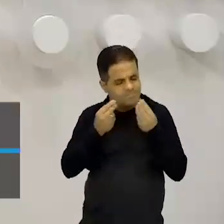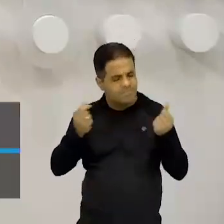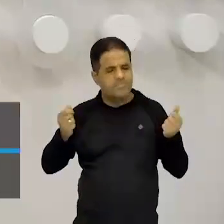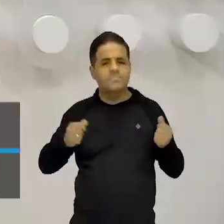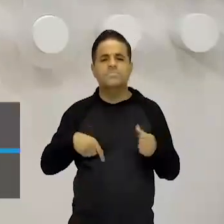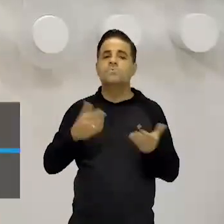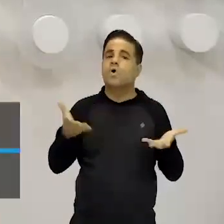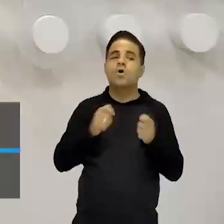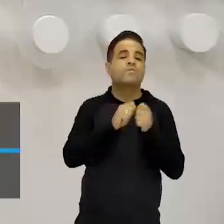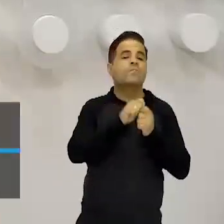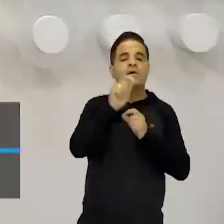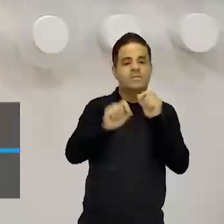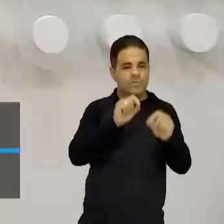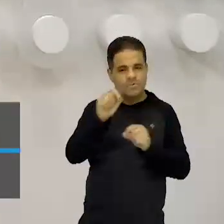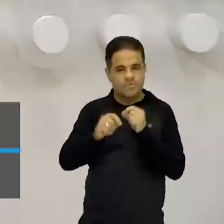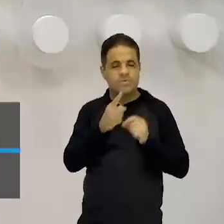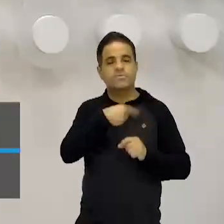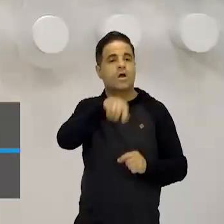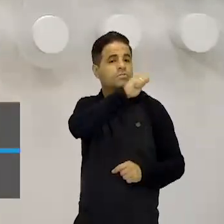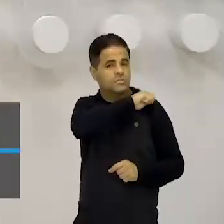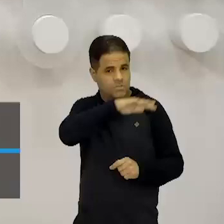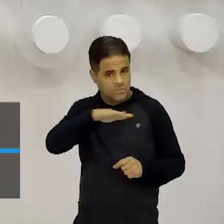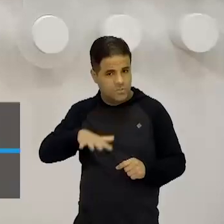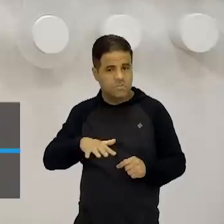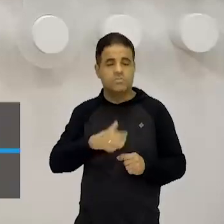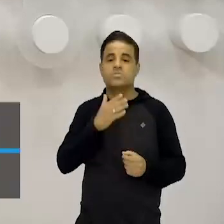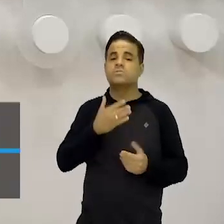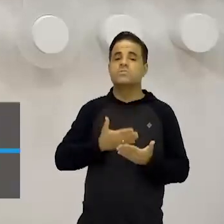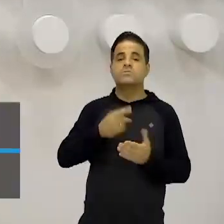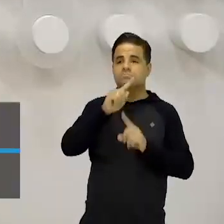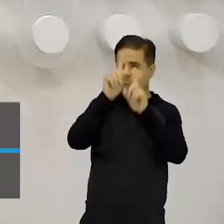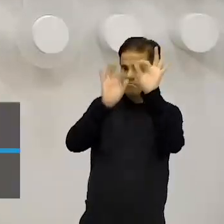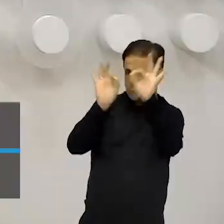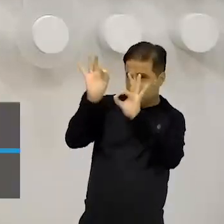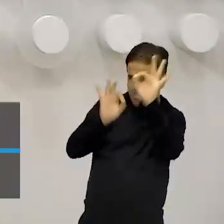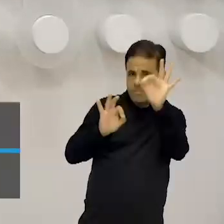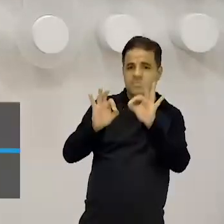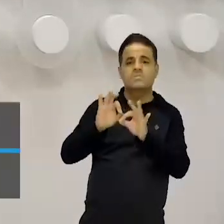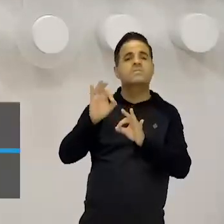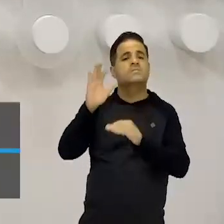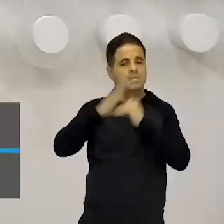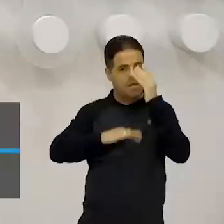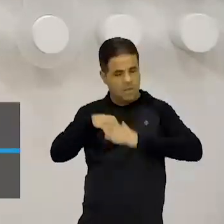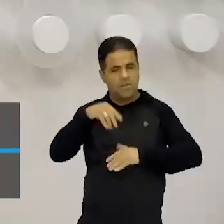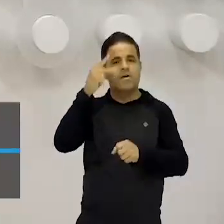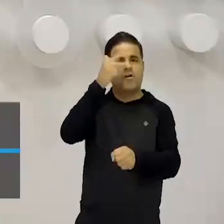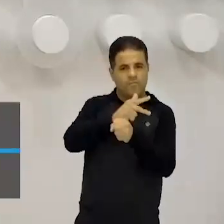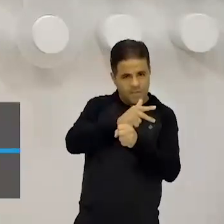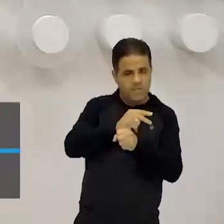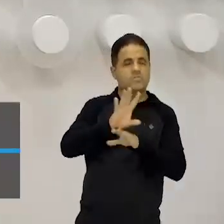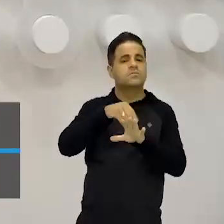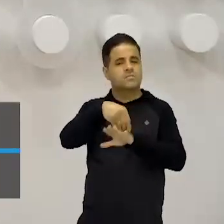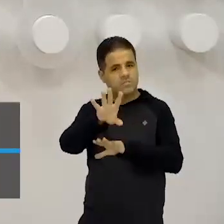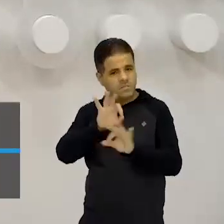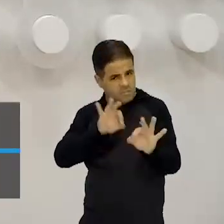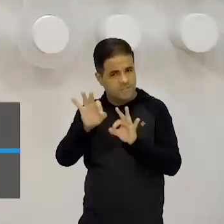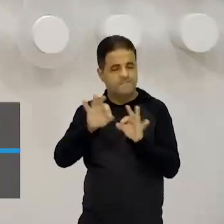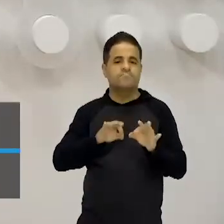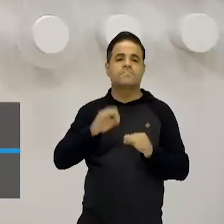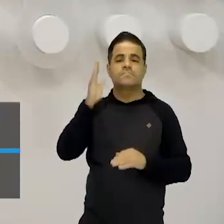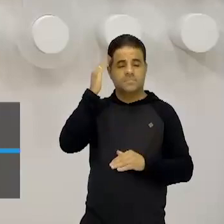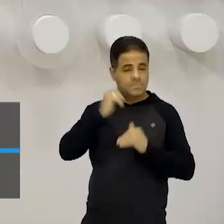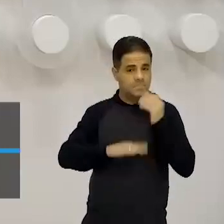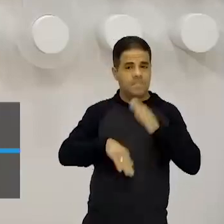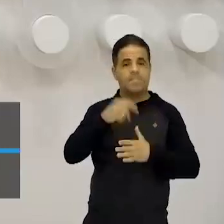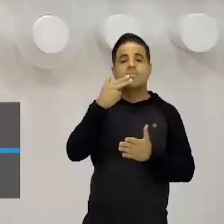do que vamos fazer hoje. Os nossos alunos fazem autorretrato, eles fazem vídeos, eles